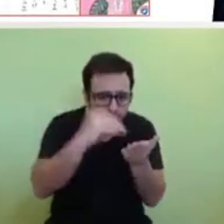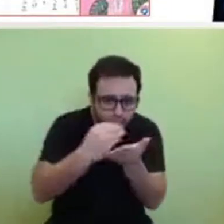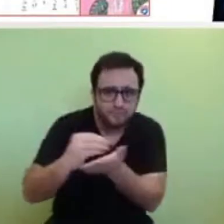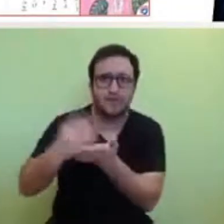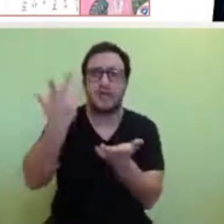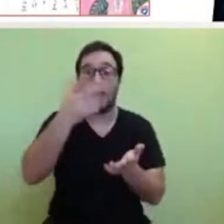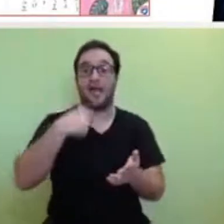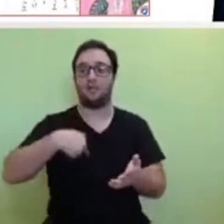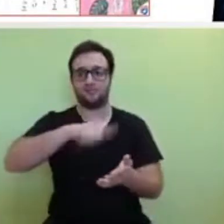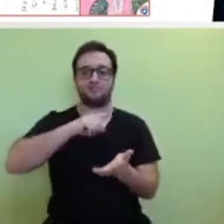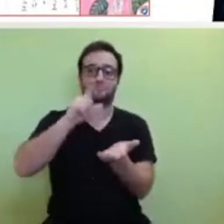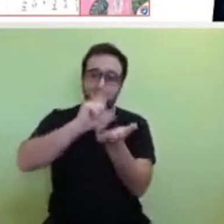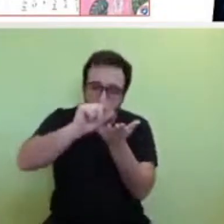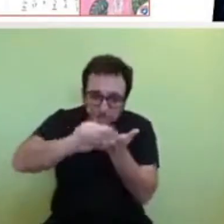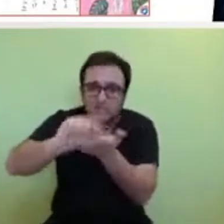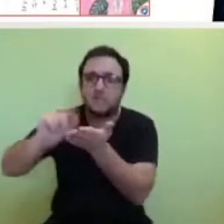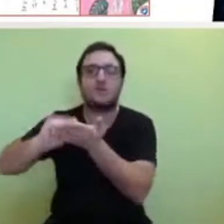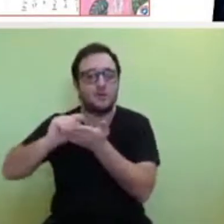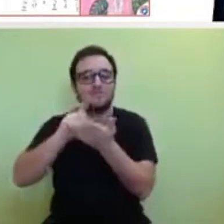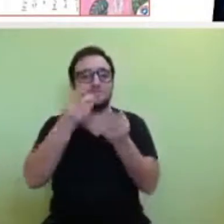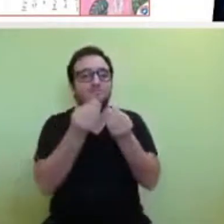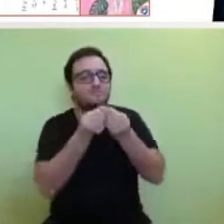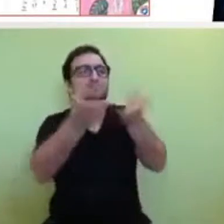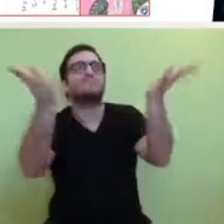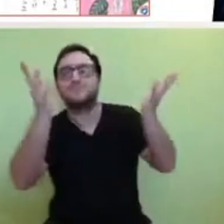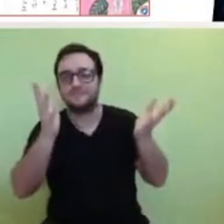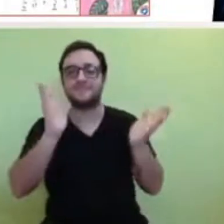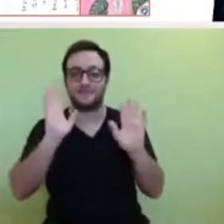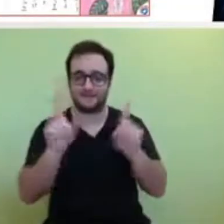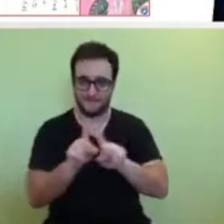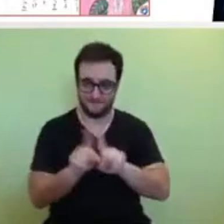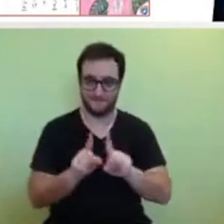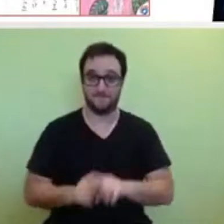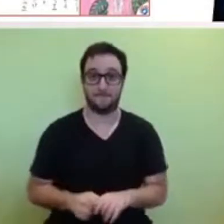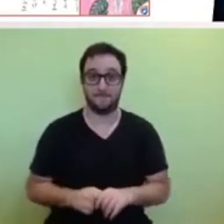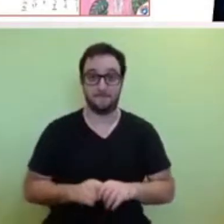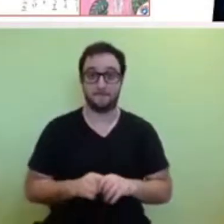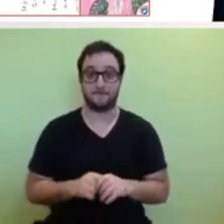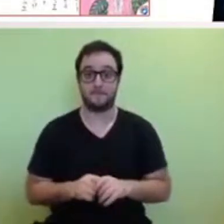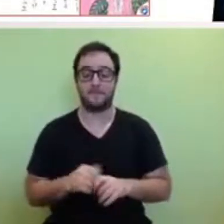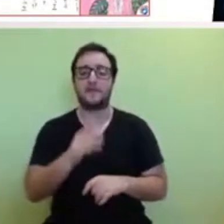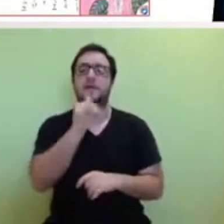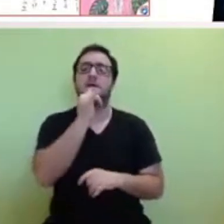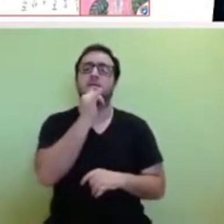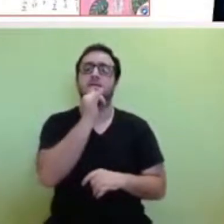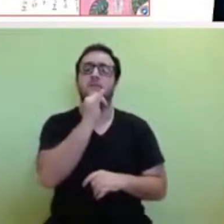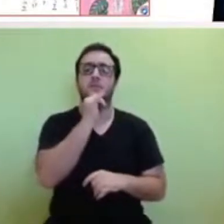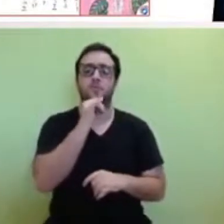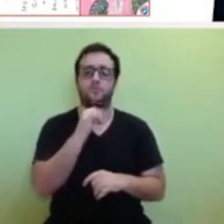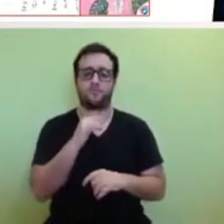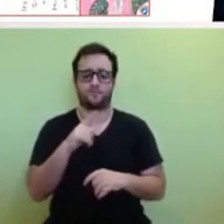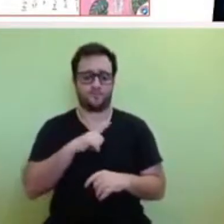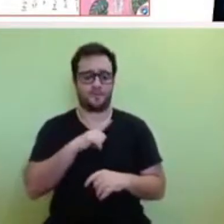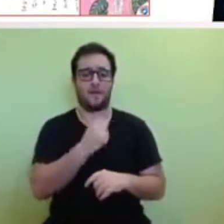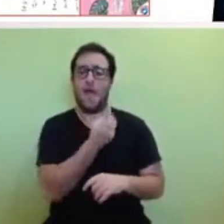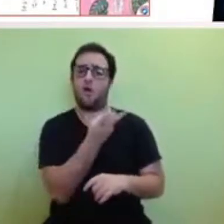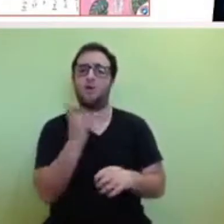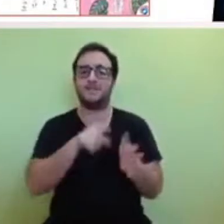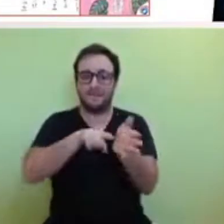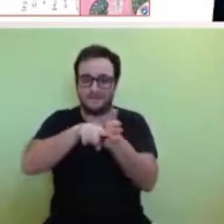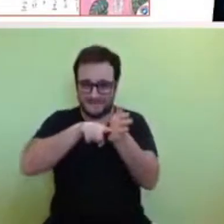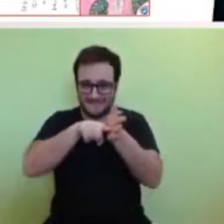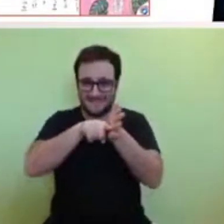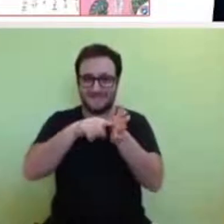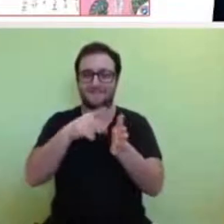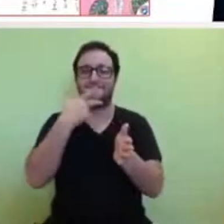de sinais, por exemplo, em trabalhos de interpretação de conferência, em que eu tinha que ter